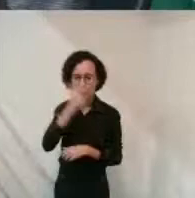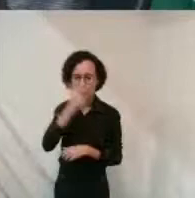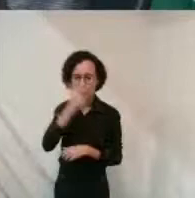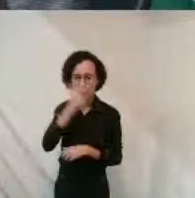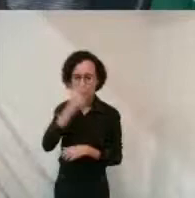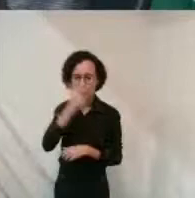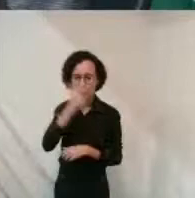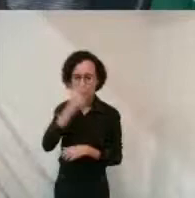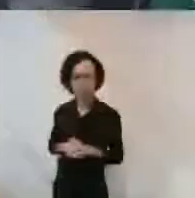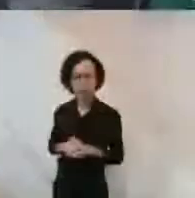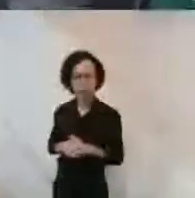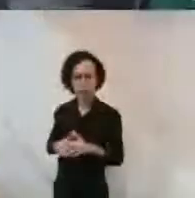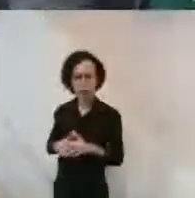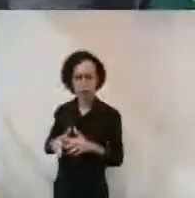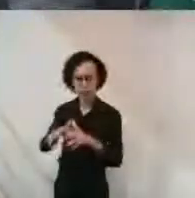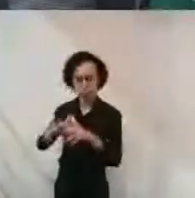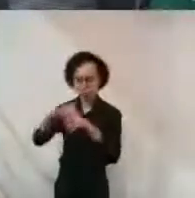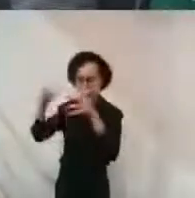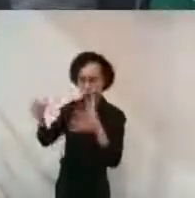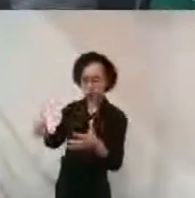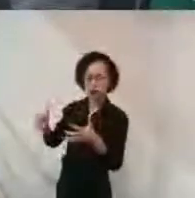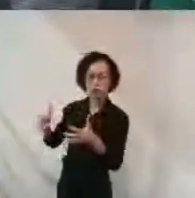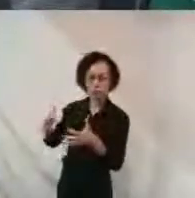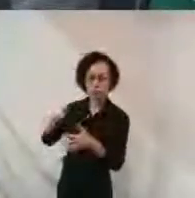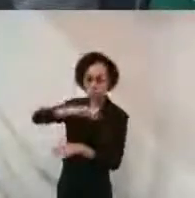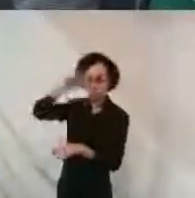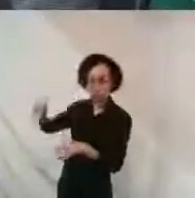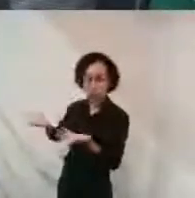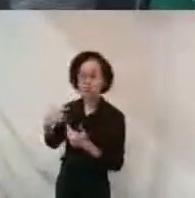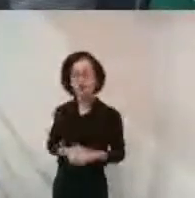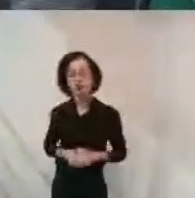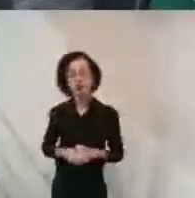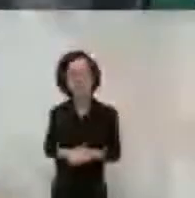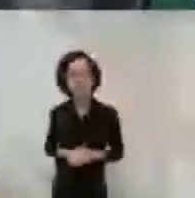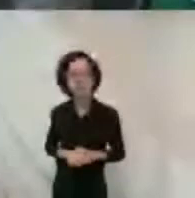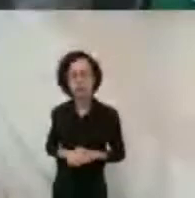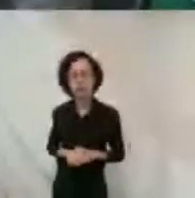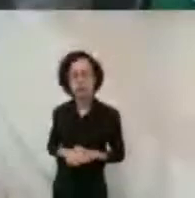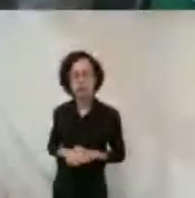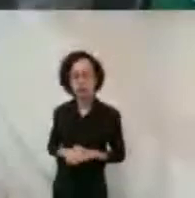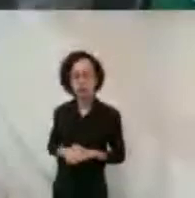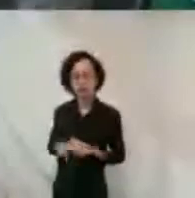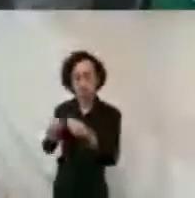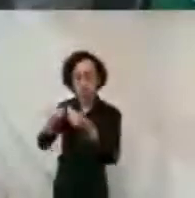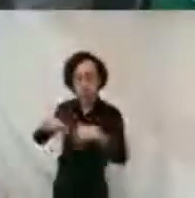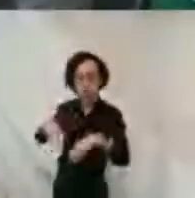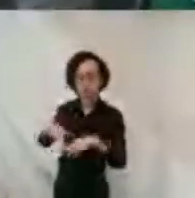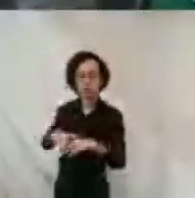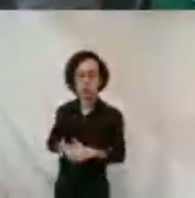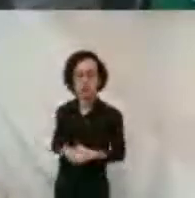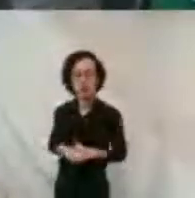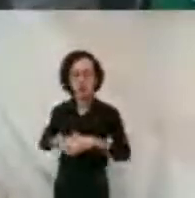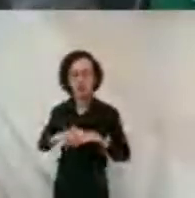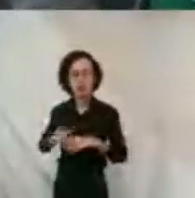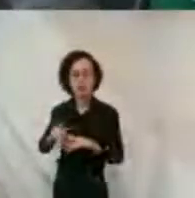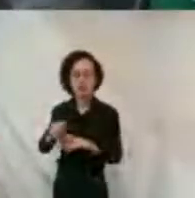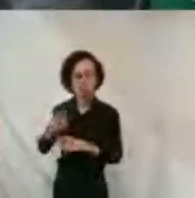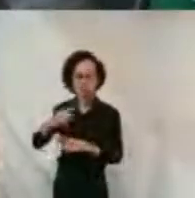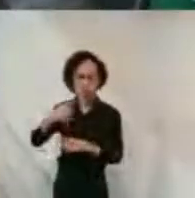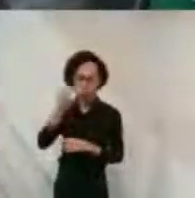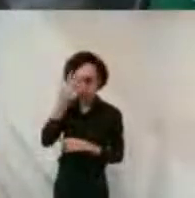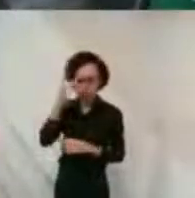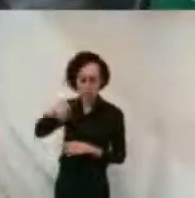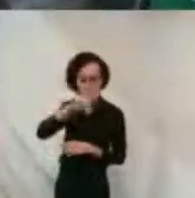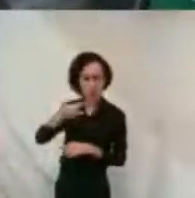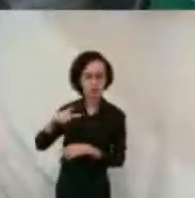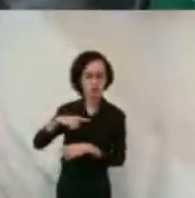Todos eles têm lixões e grandes, né? Contaminando, matando, porque morre gente. Aqui, quem teve a oportunidade de andar no lixão